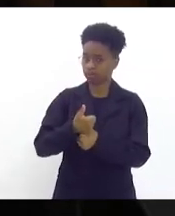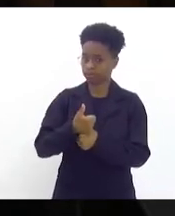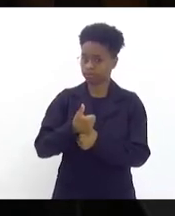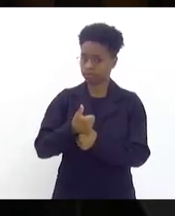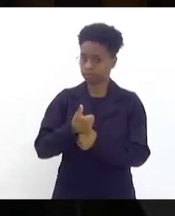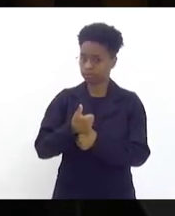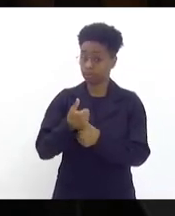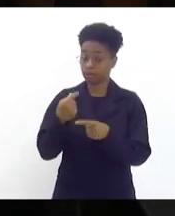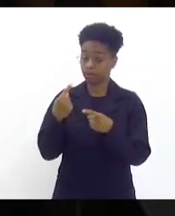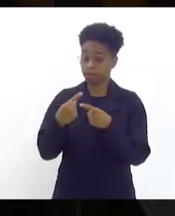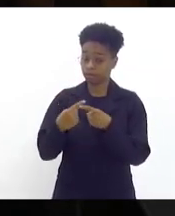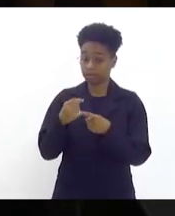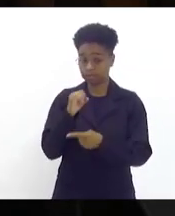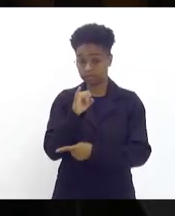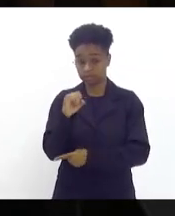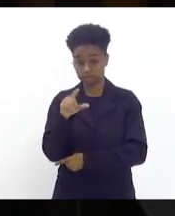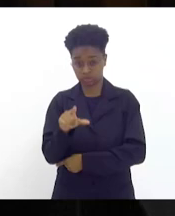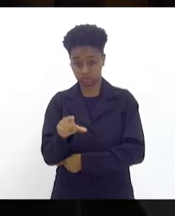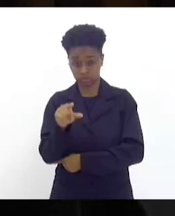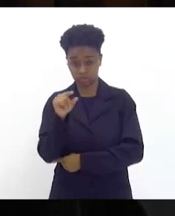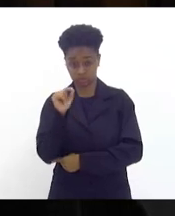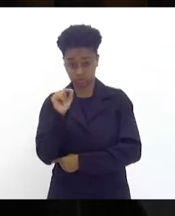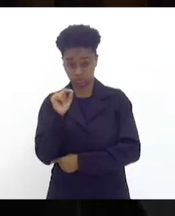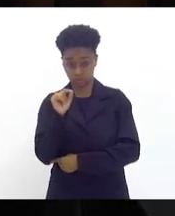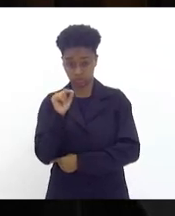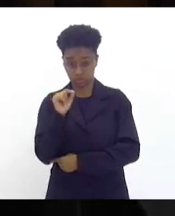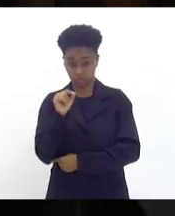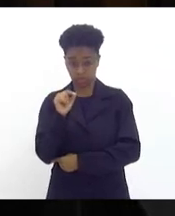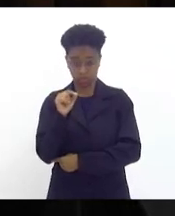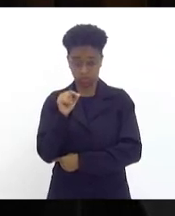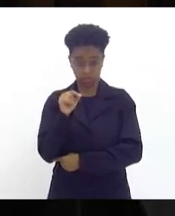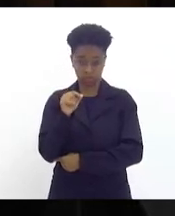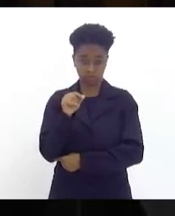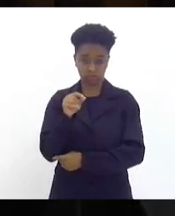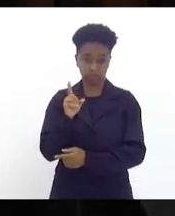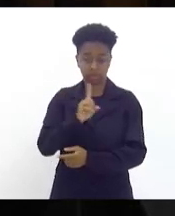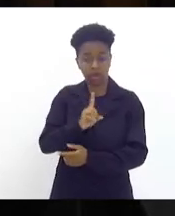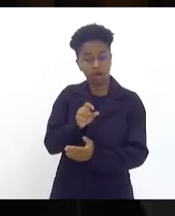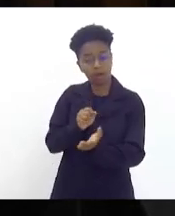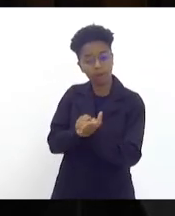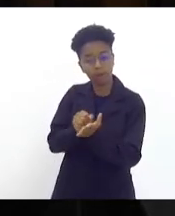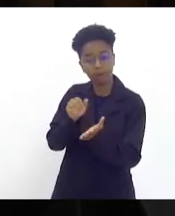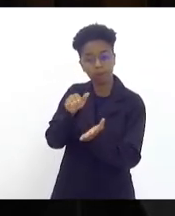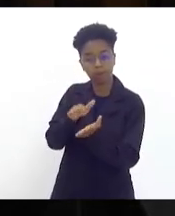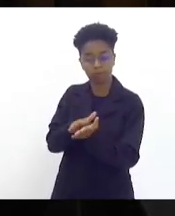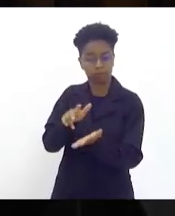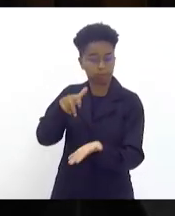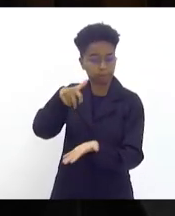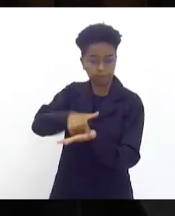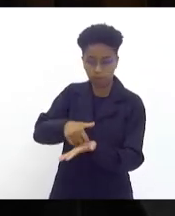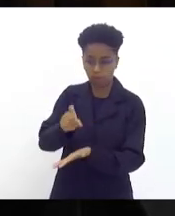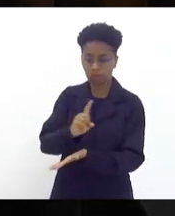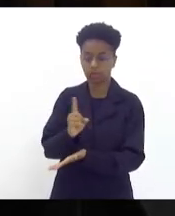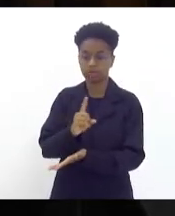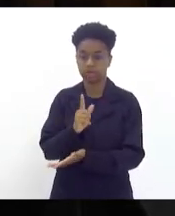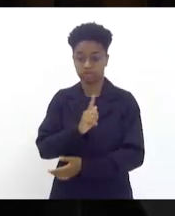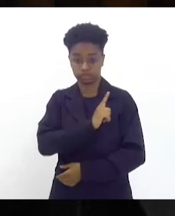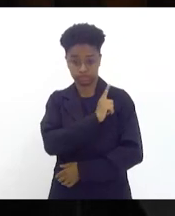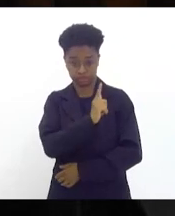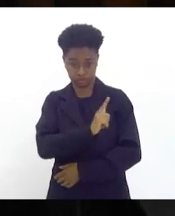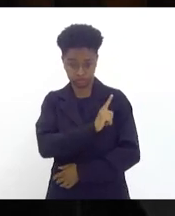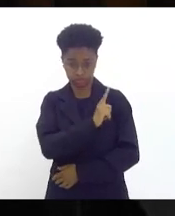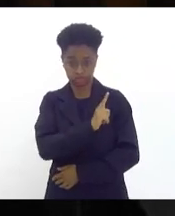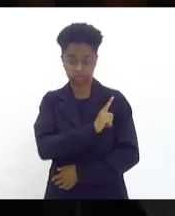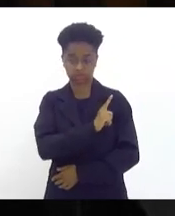quando ele opta por não punir por não punir os gestores